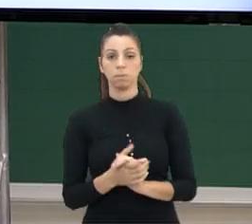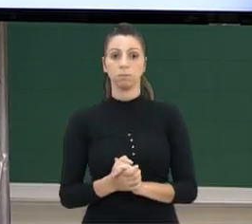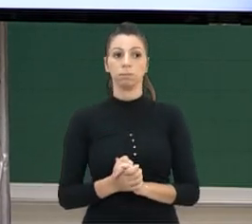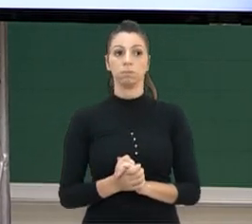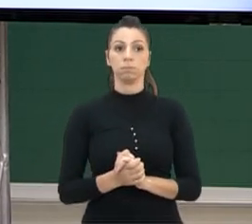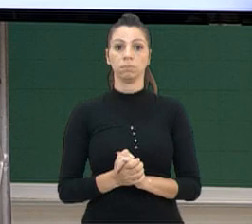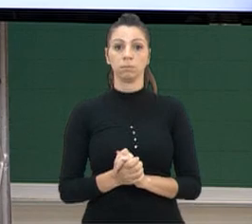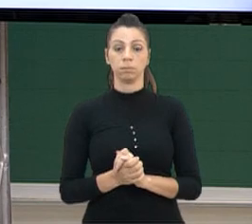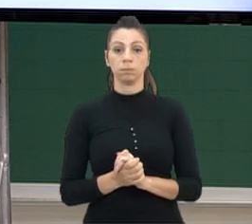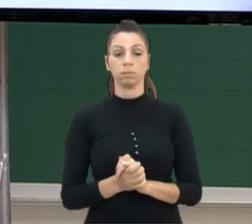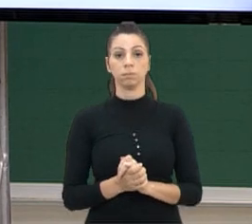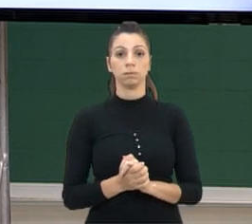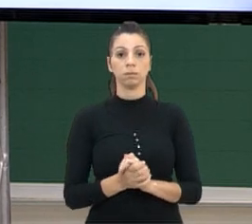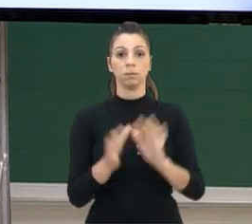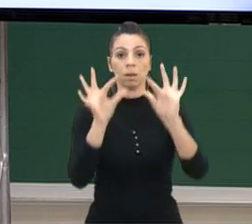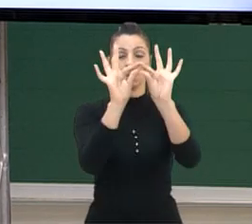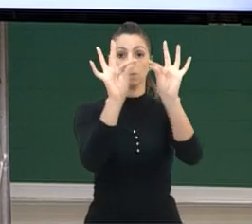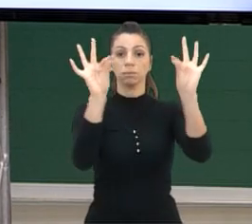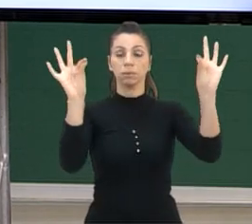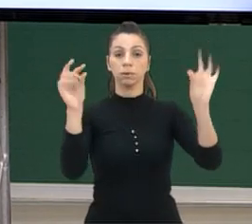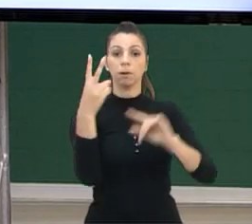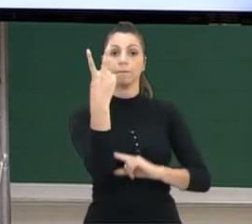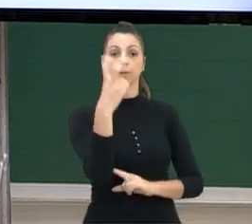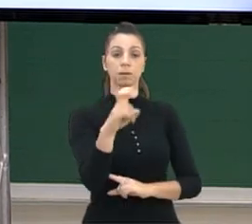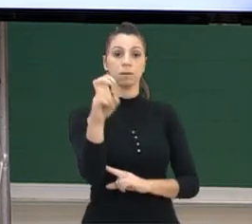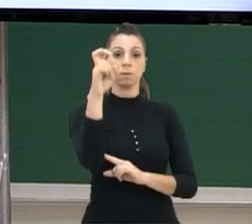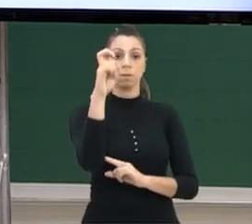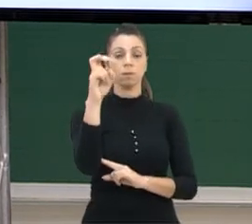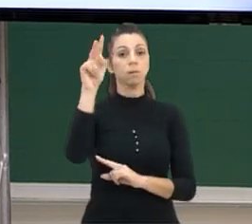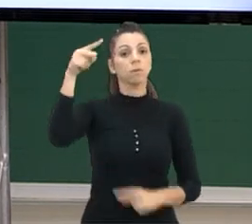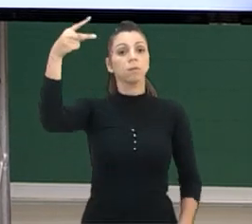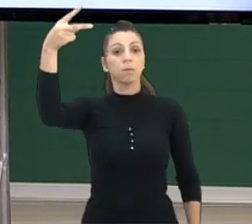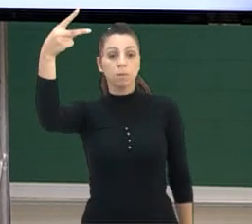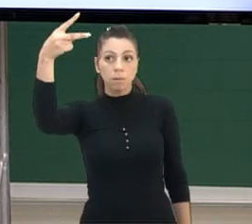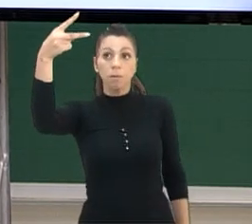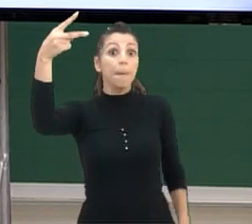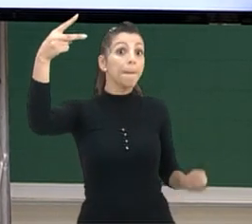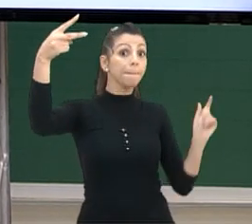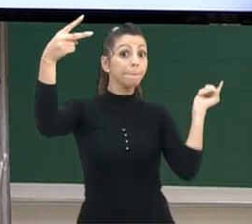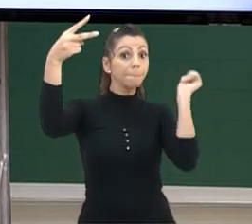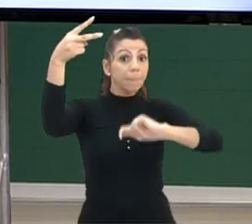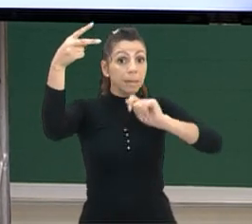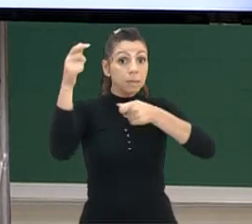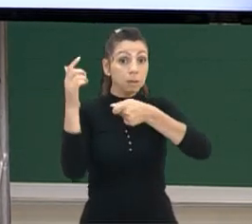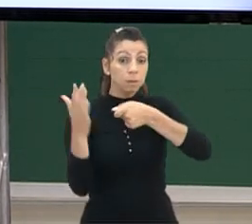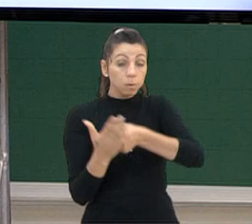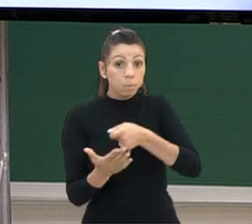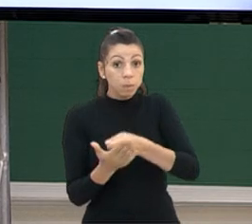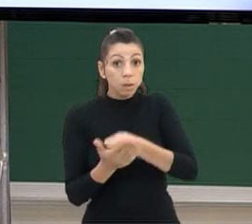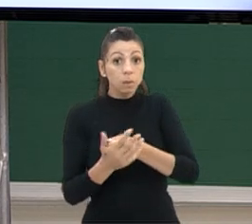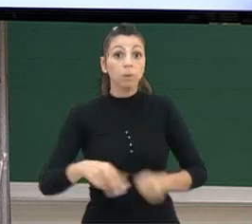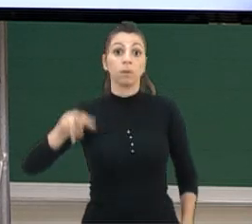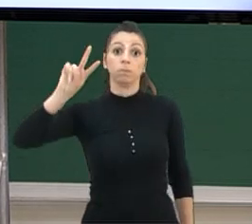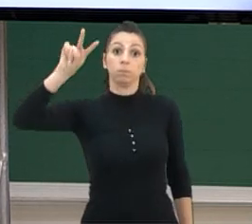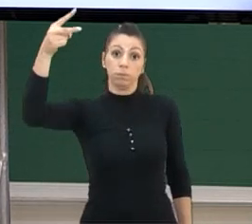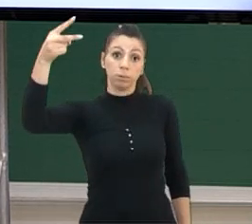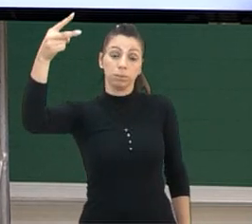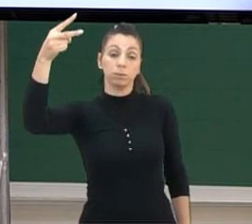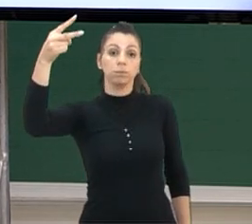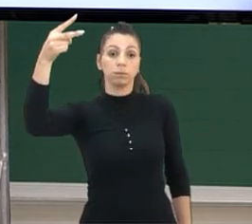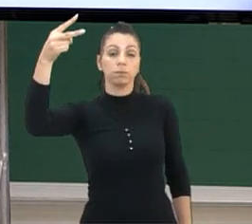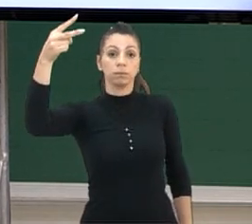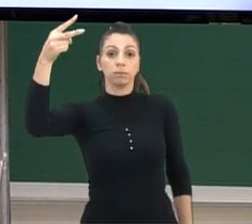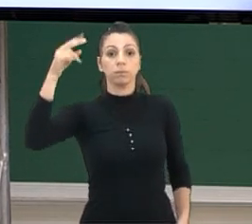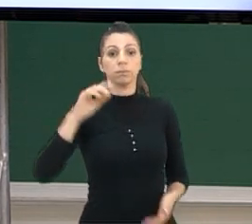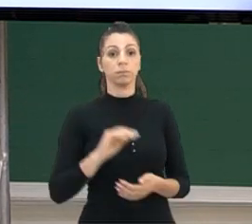A área desse quadrado é 25 centímetros quadrados. Não esqueça de colocar o quadrado em cima do centímetro, certo? Porque nós estamos falando